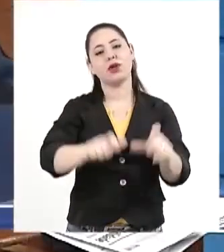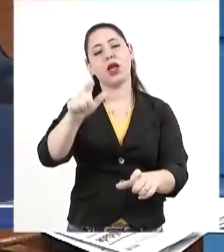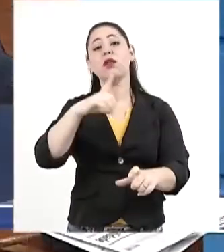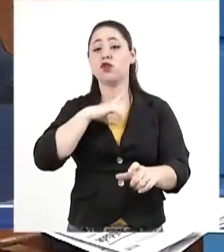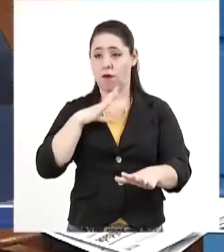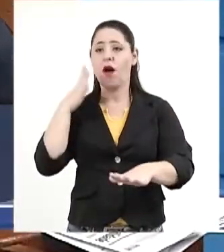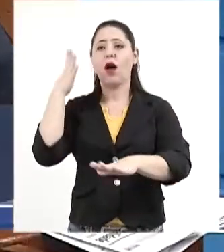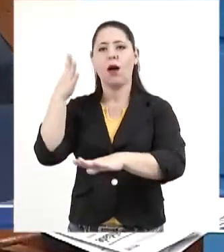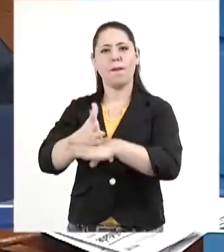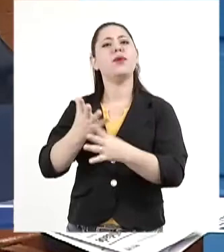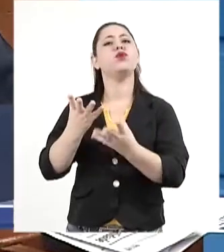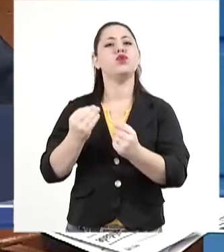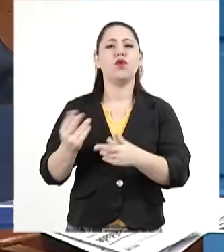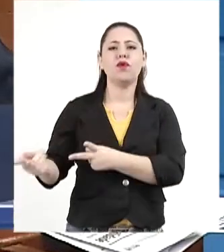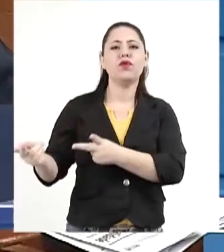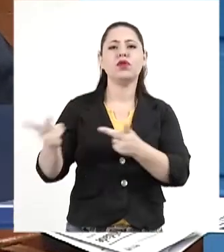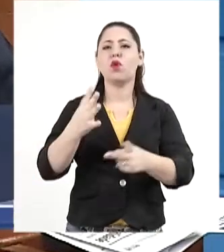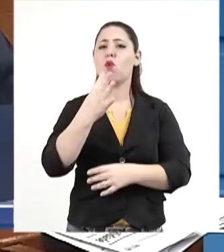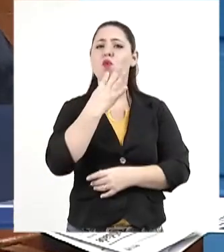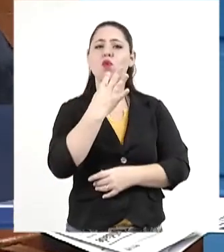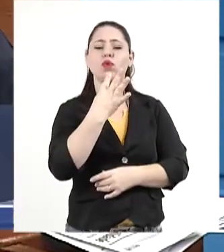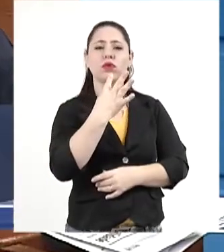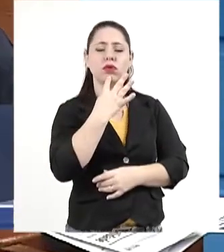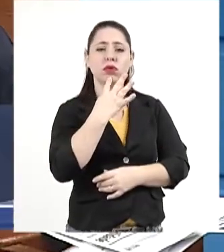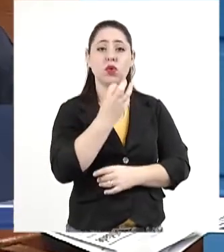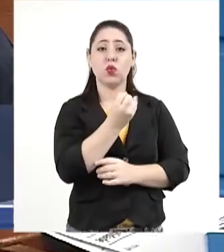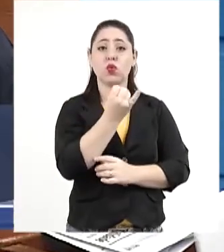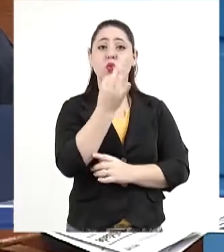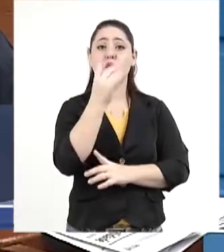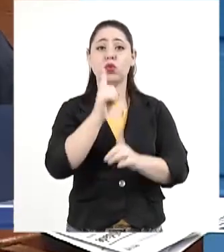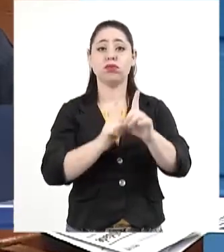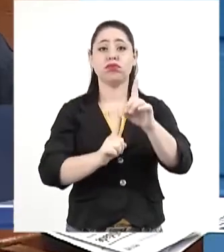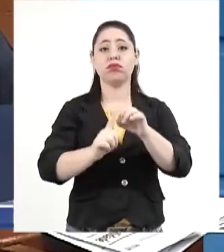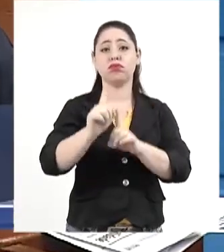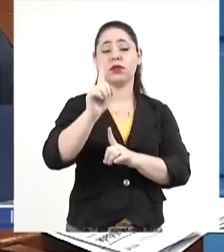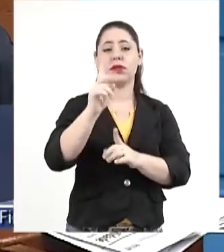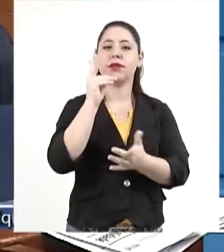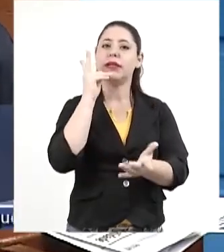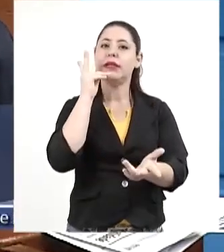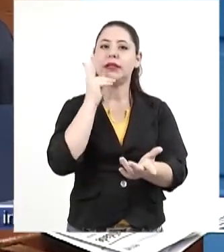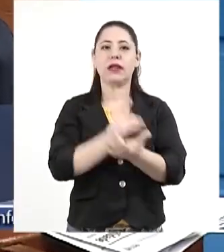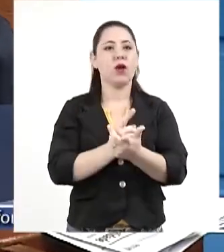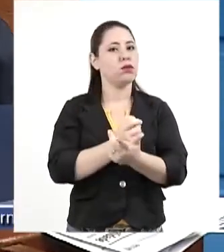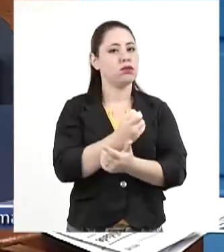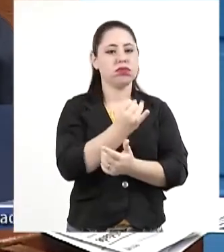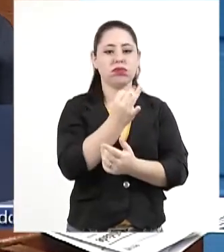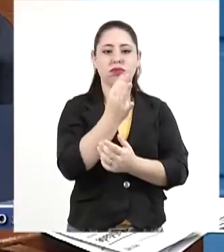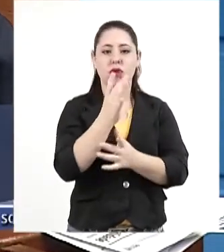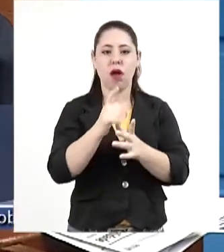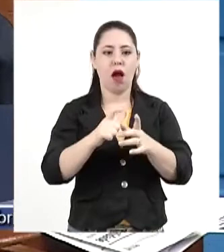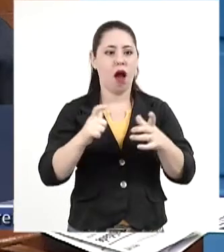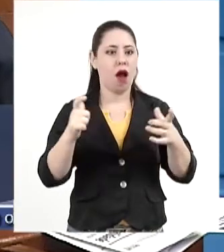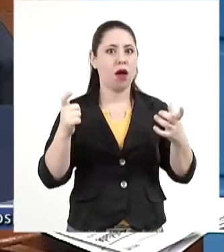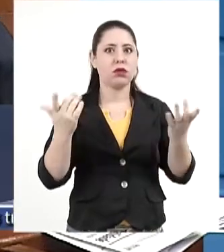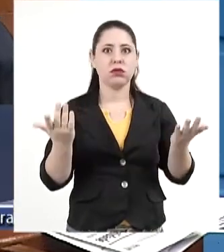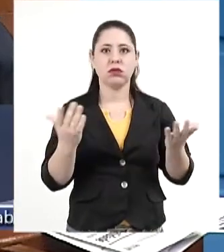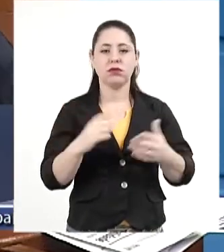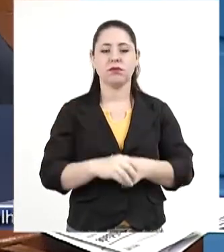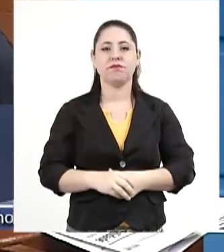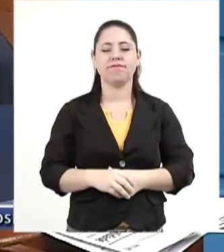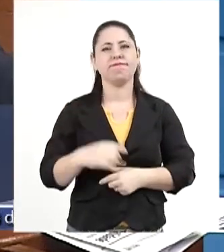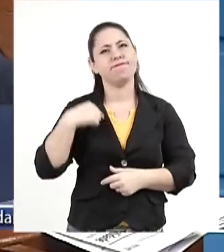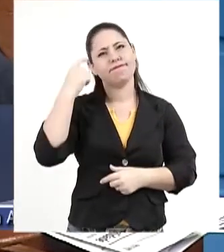muitas vezes, visitando, conhecendo esses números, e sempre são números alarmantes. A gente